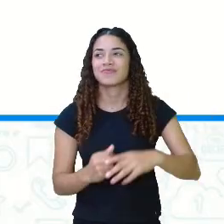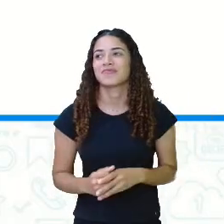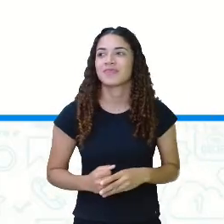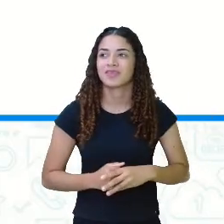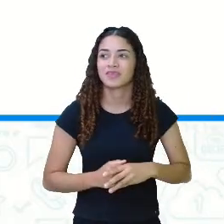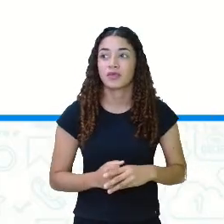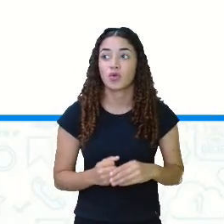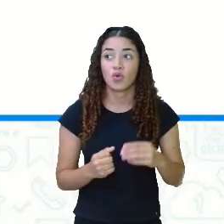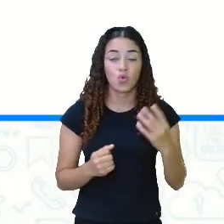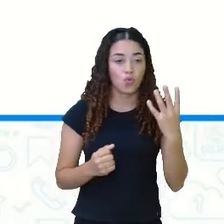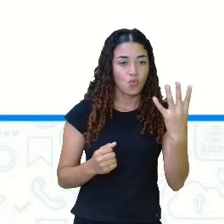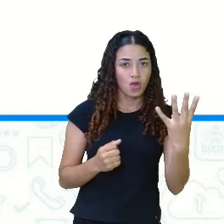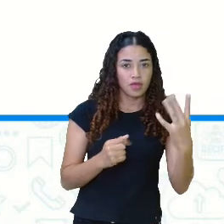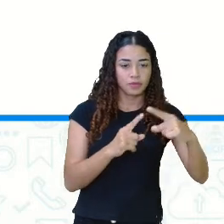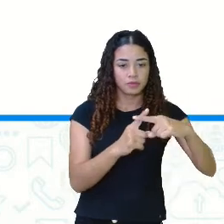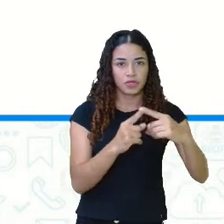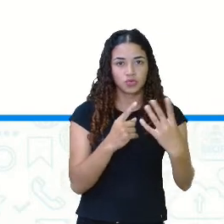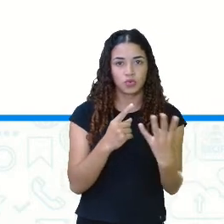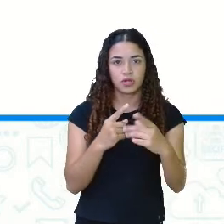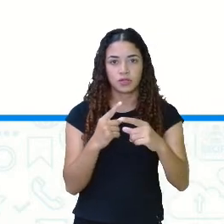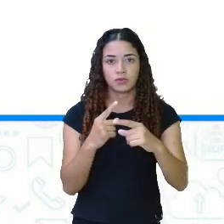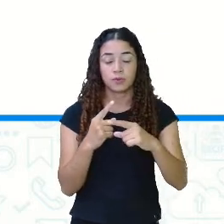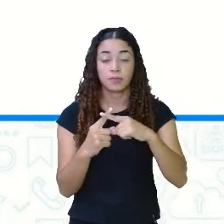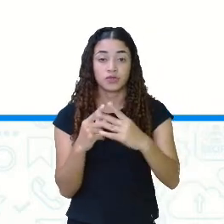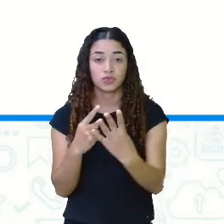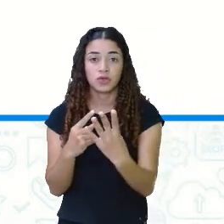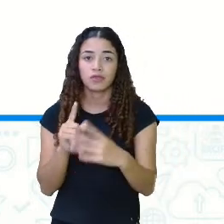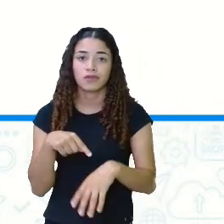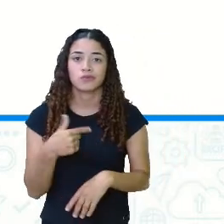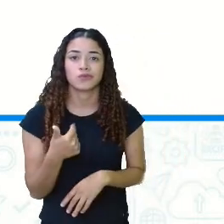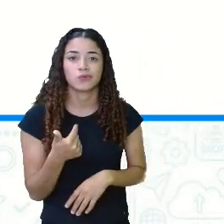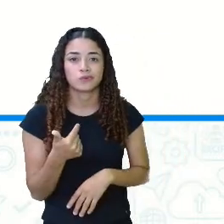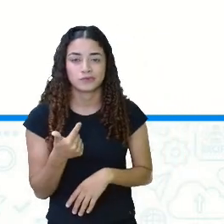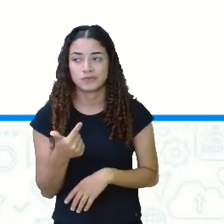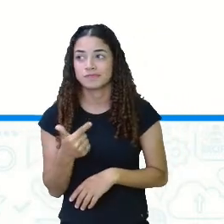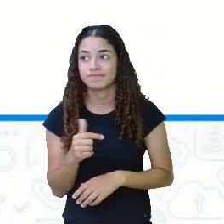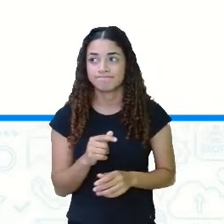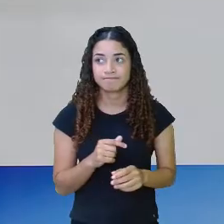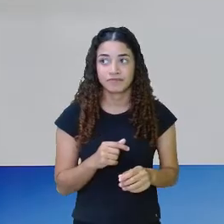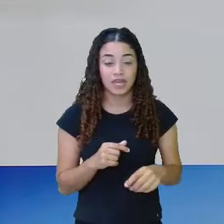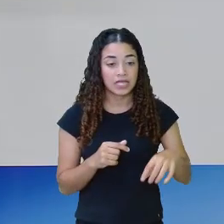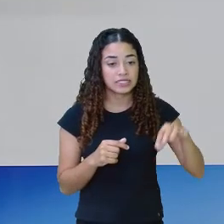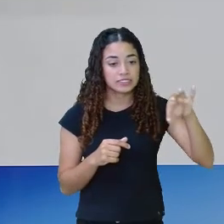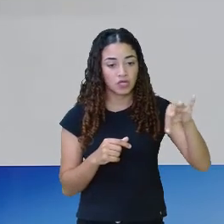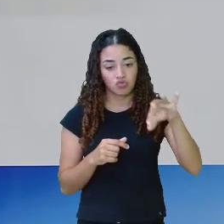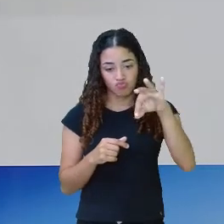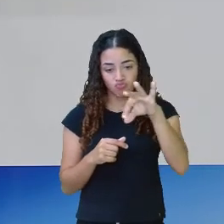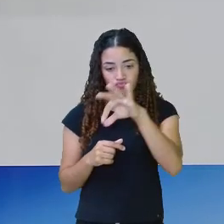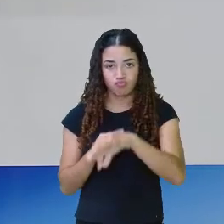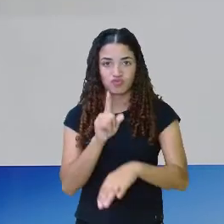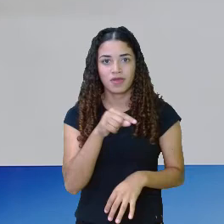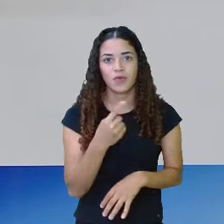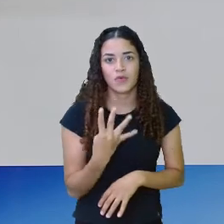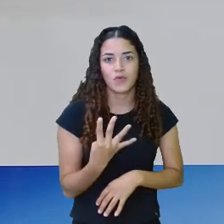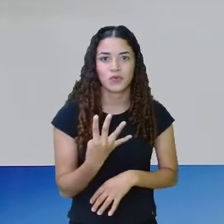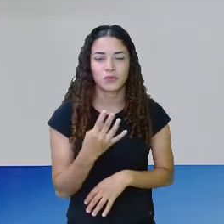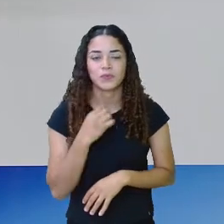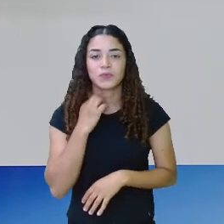4 mais 4 mais 4, 12. Cada saquinho desse vale 4.